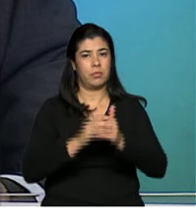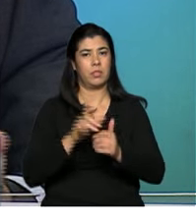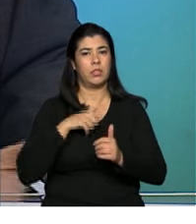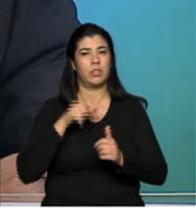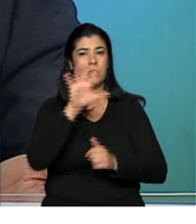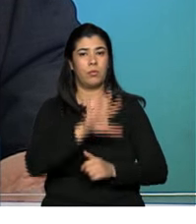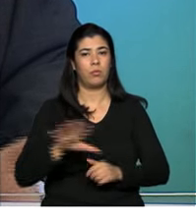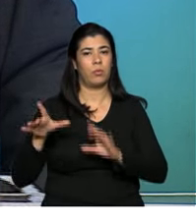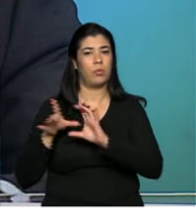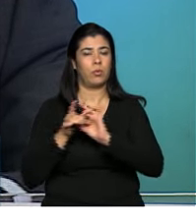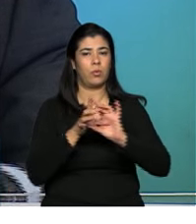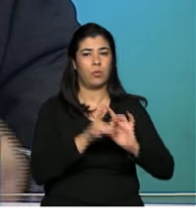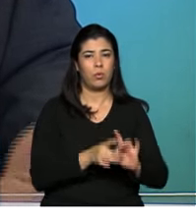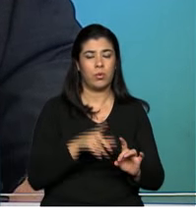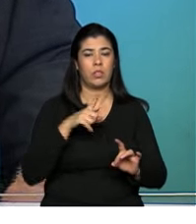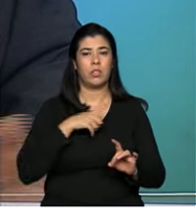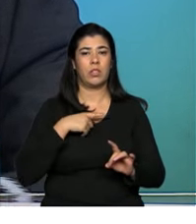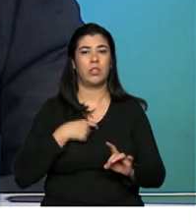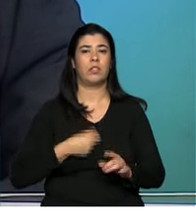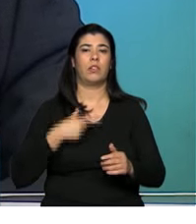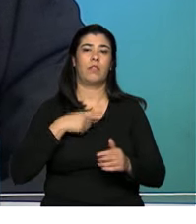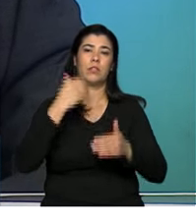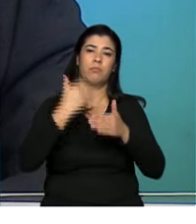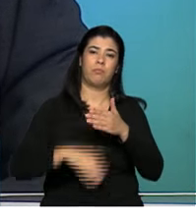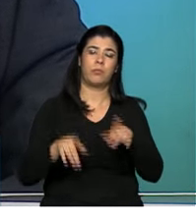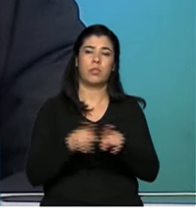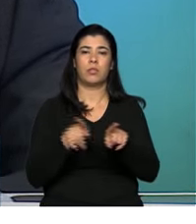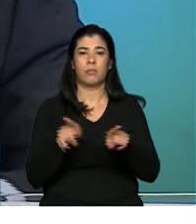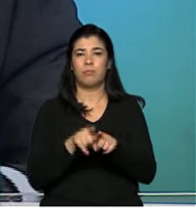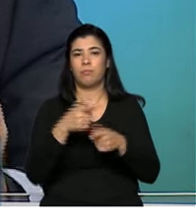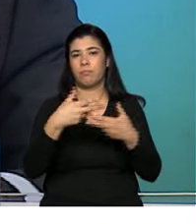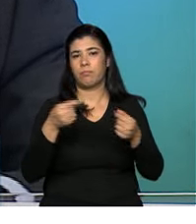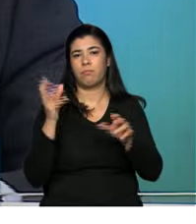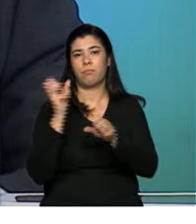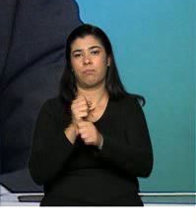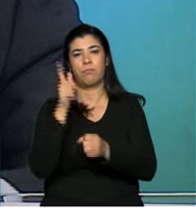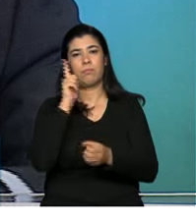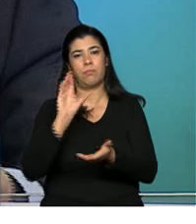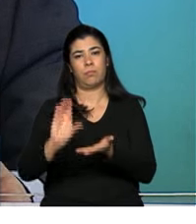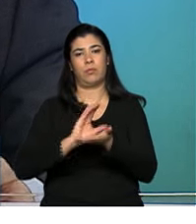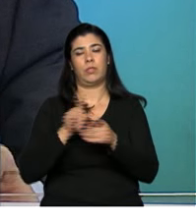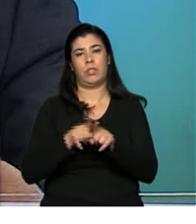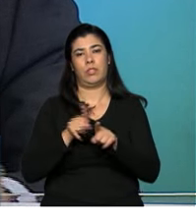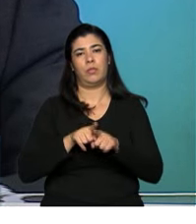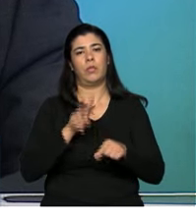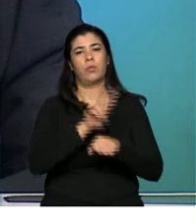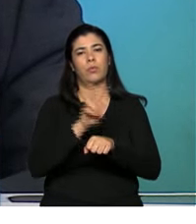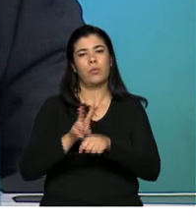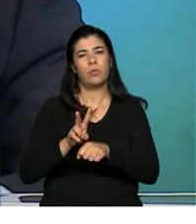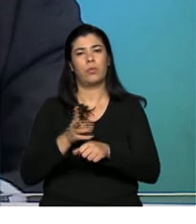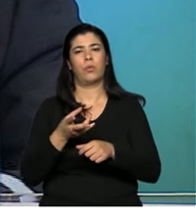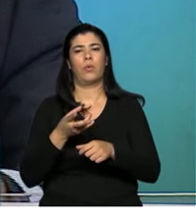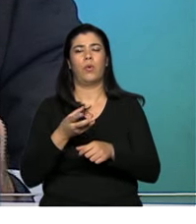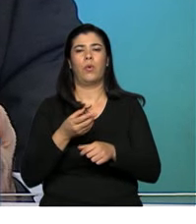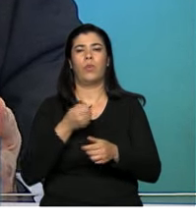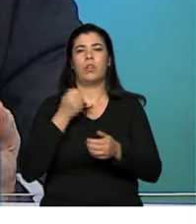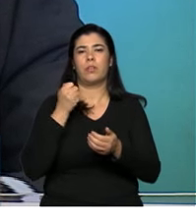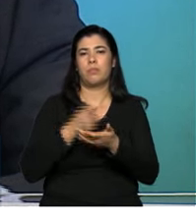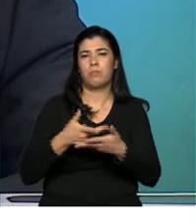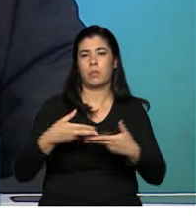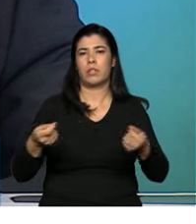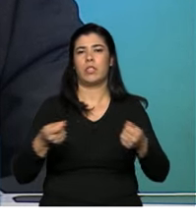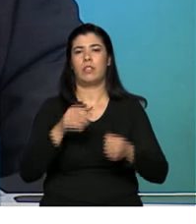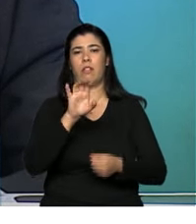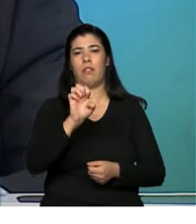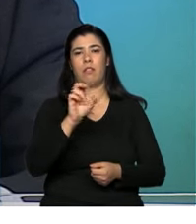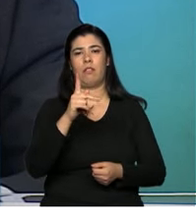receita e um cenário de despesa então nó estamos analisando esses dois cenários há medidas de controle de crescimento de despesa há medidas de redução de